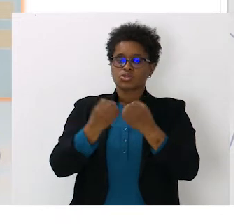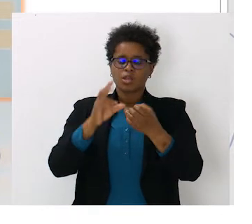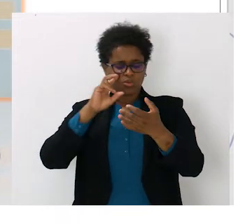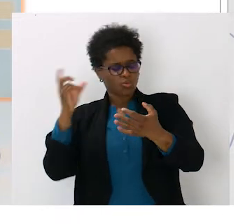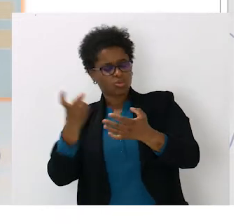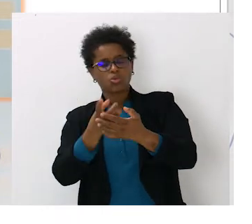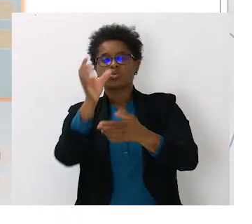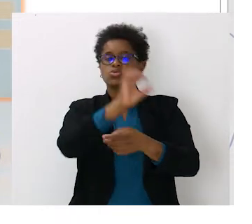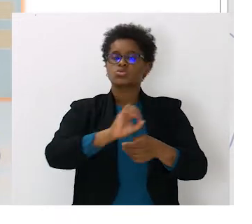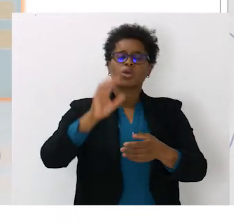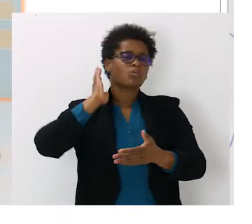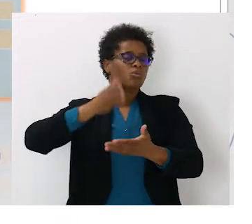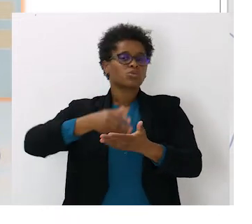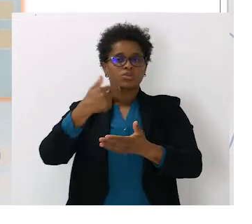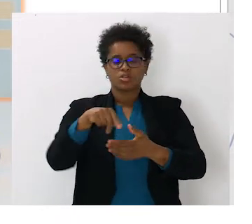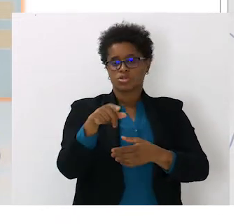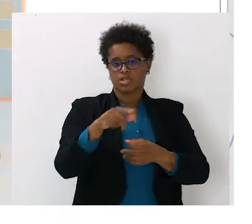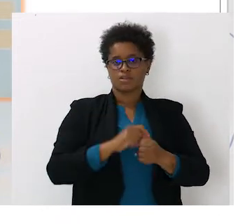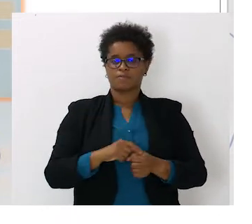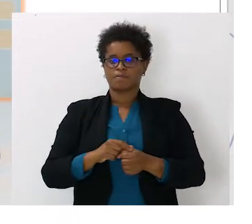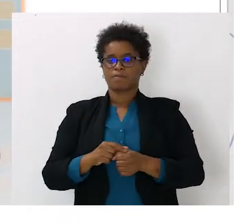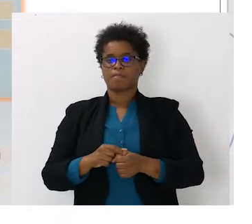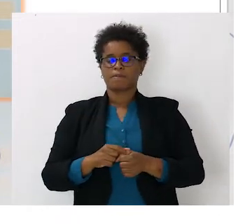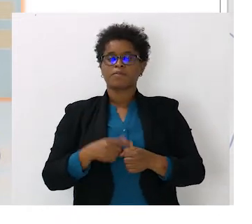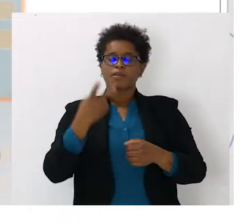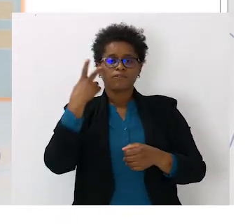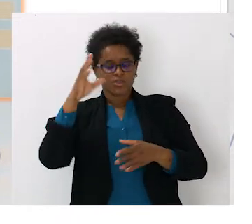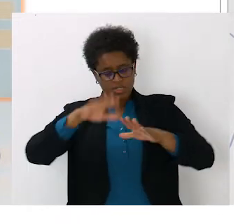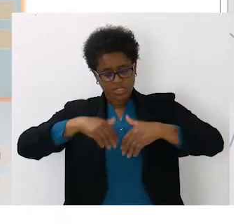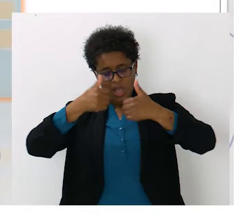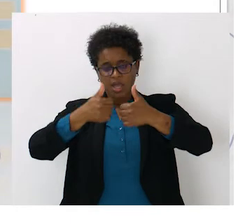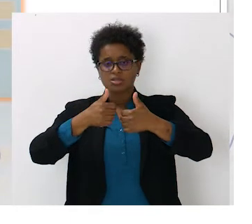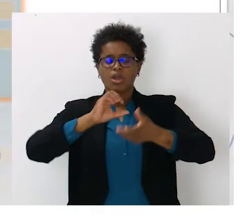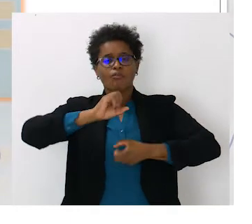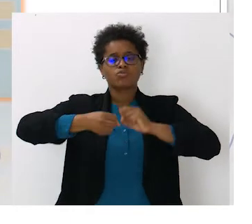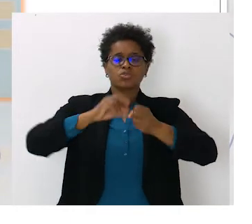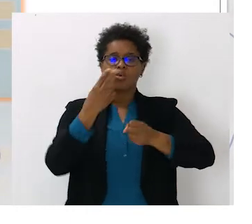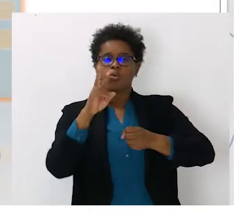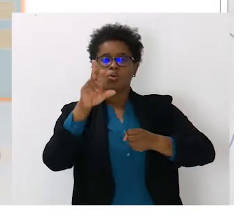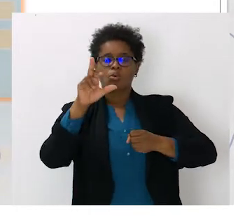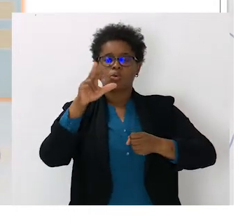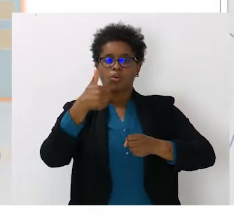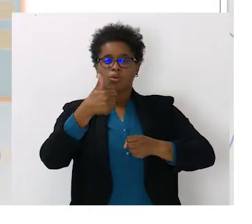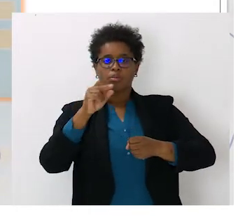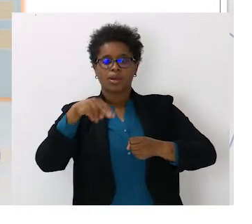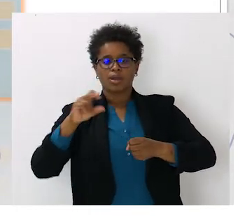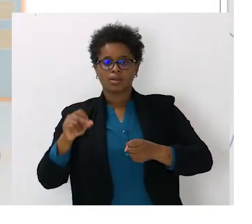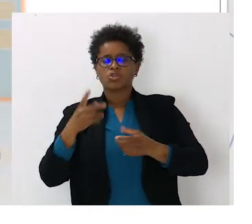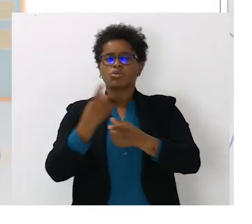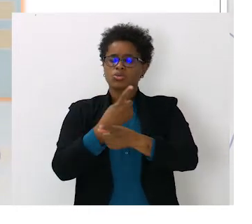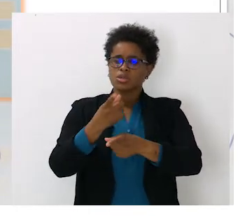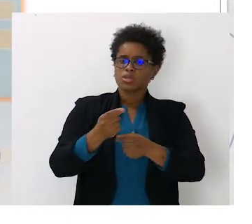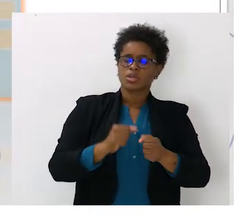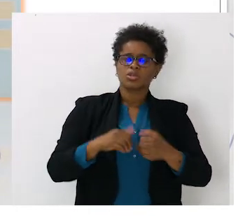o seu controle. E por último temos ali, desenvolvimento das cidades, que a revolução urbana é uma